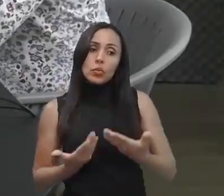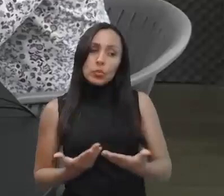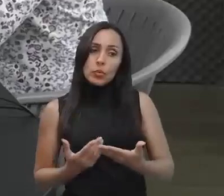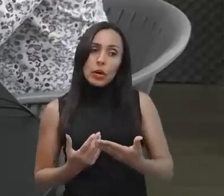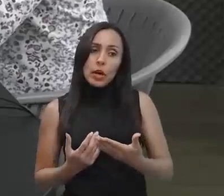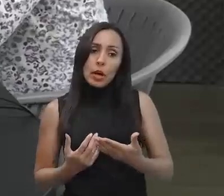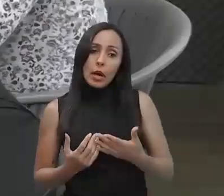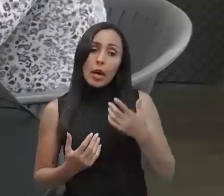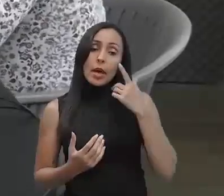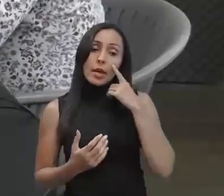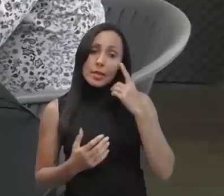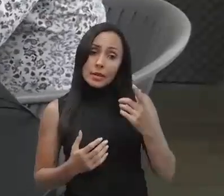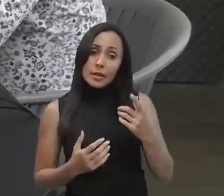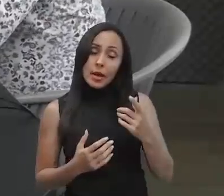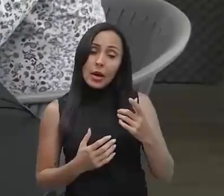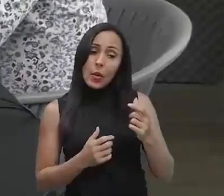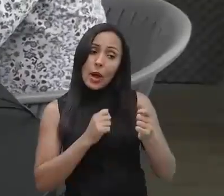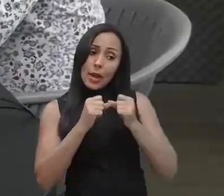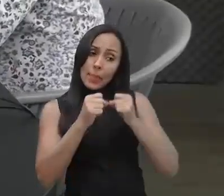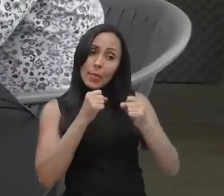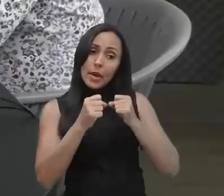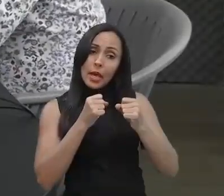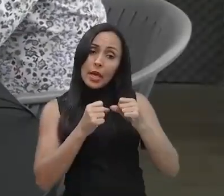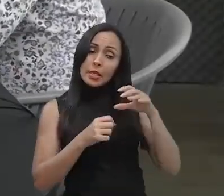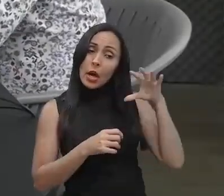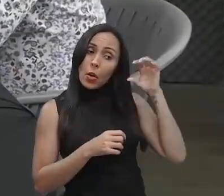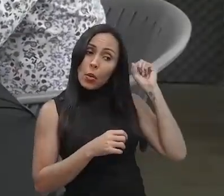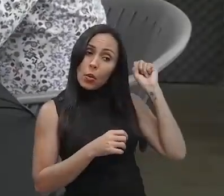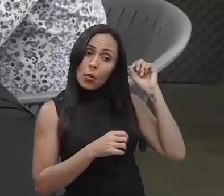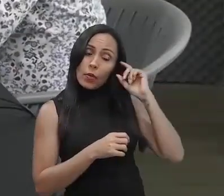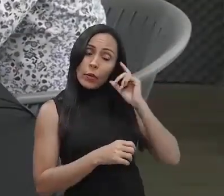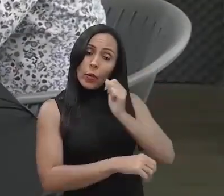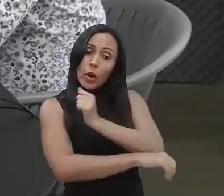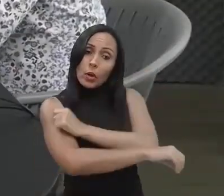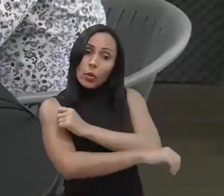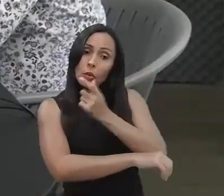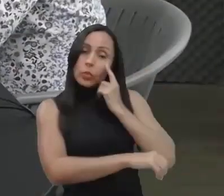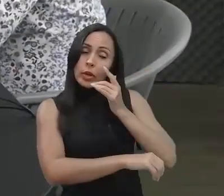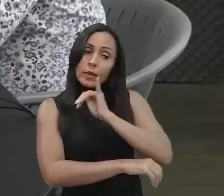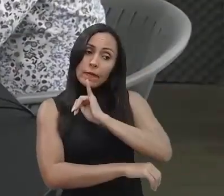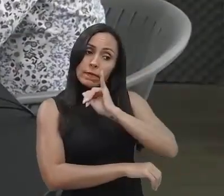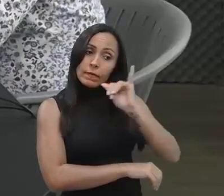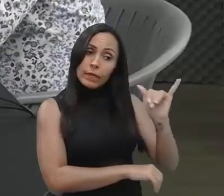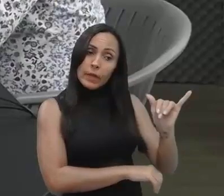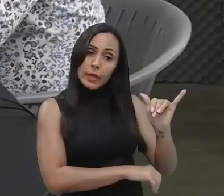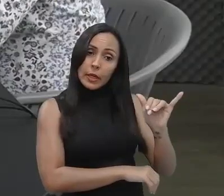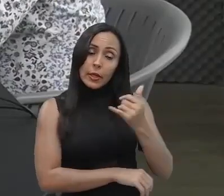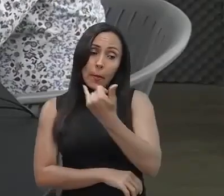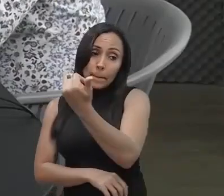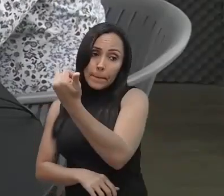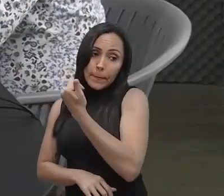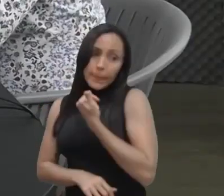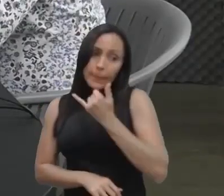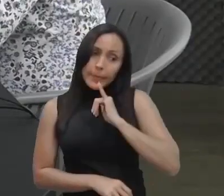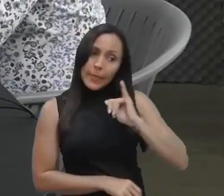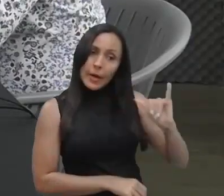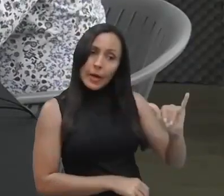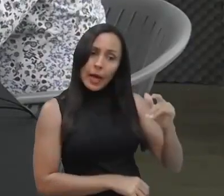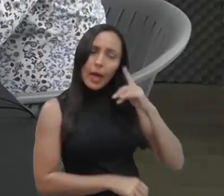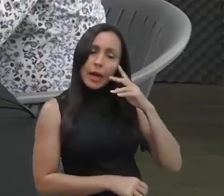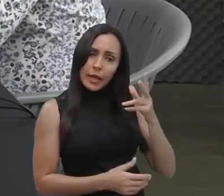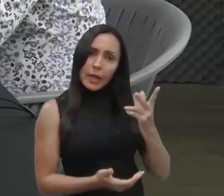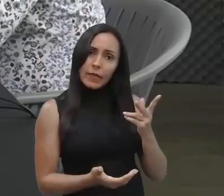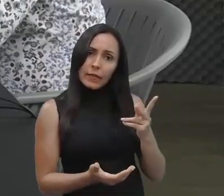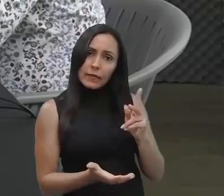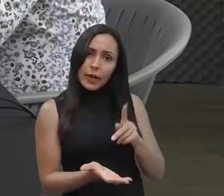então então a imprensa escuta o que o estudante tá trazendo entendi e traz pra gente é verdade aí a gente tem que desmentir a gente tem